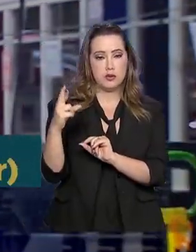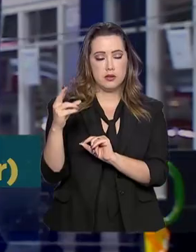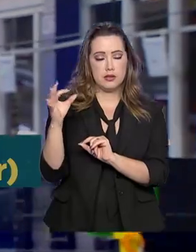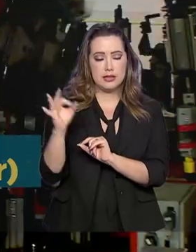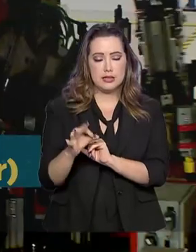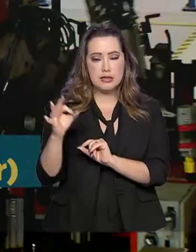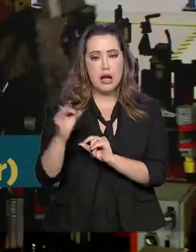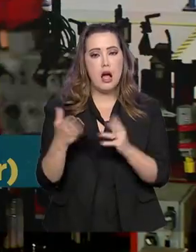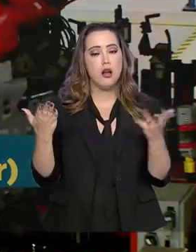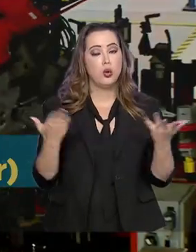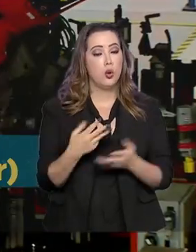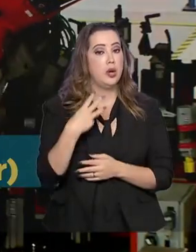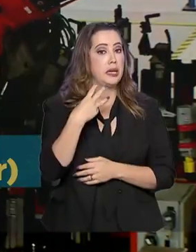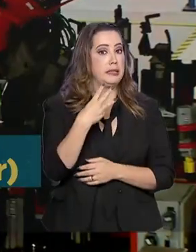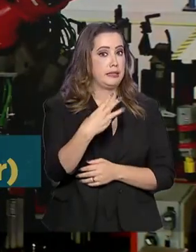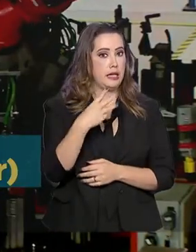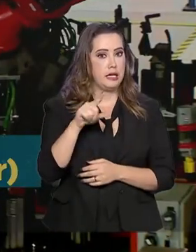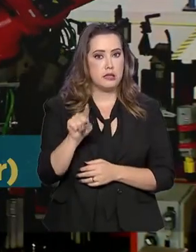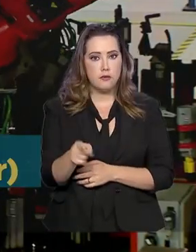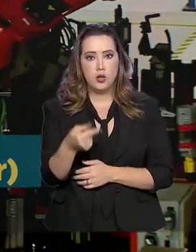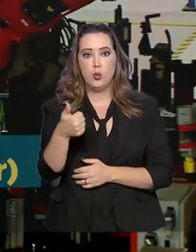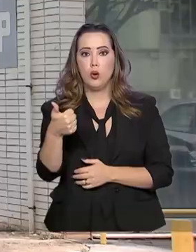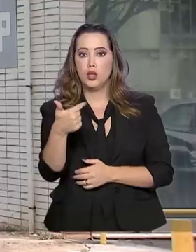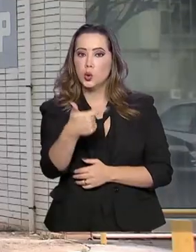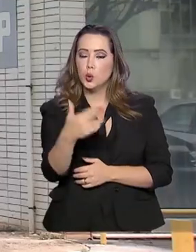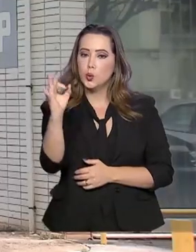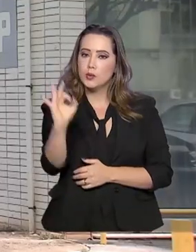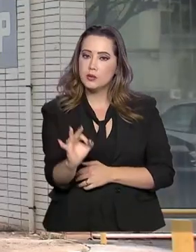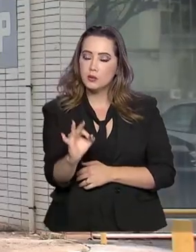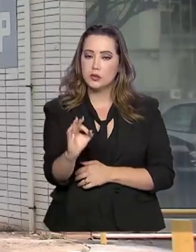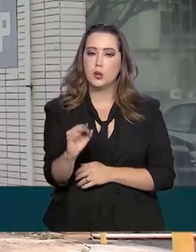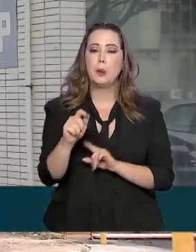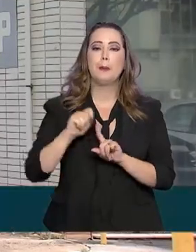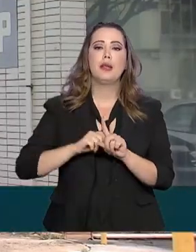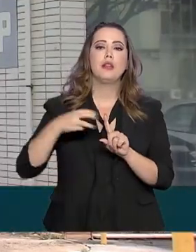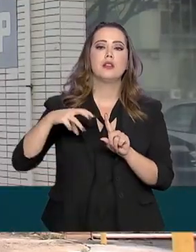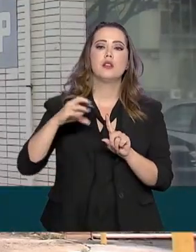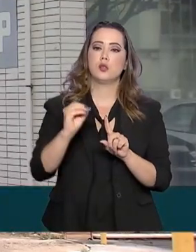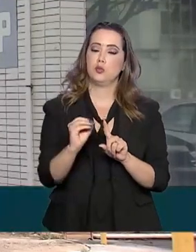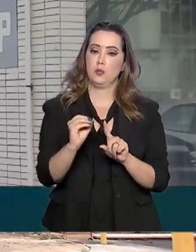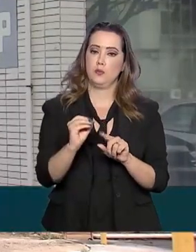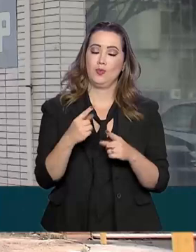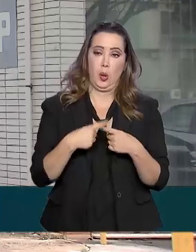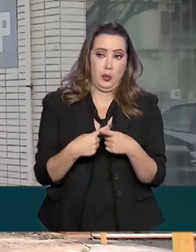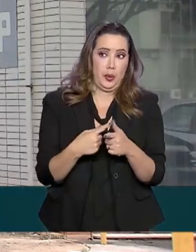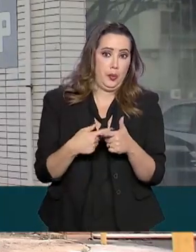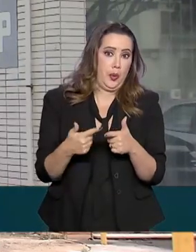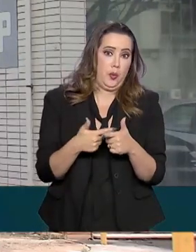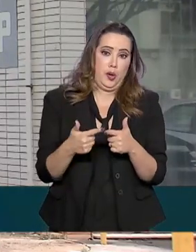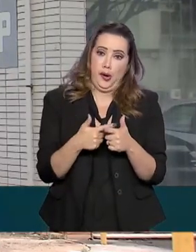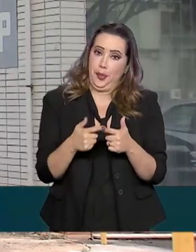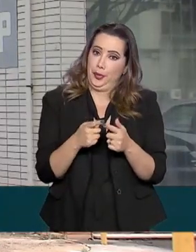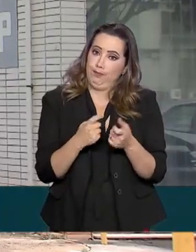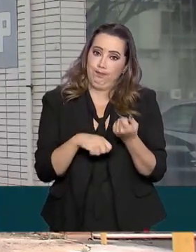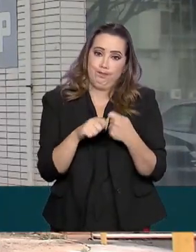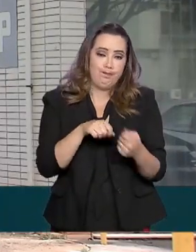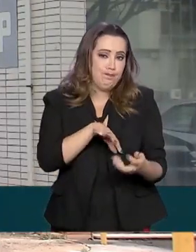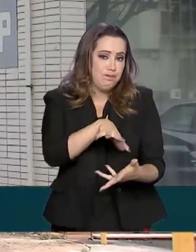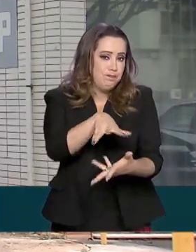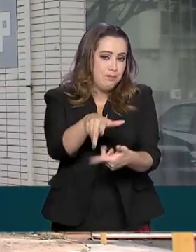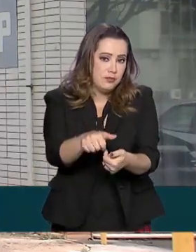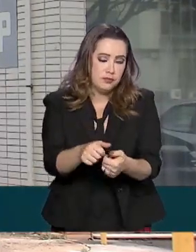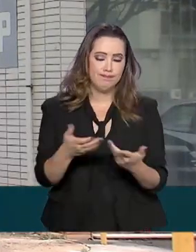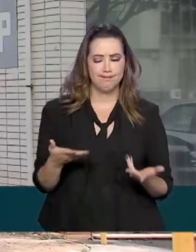janeiro para 3,12% em março. O motivo para essa revisão é a crise econômica global. Aqui no Brasil,